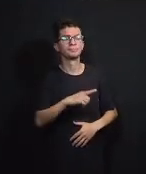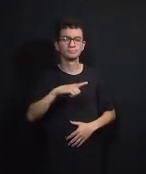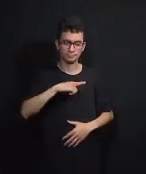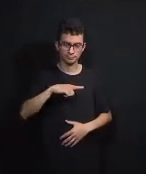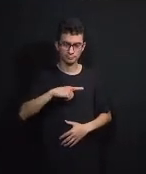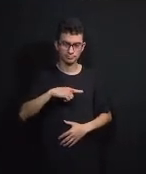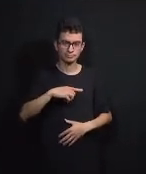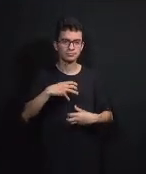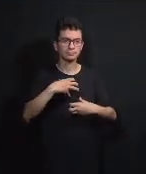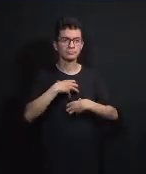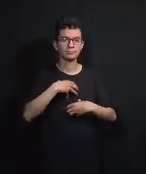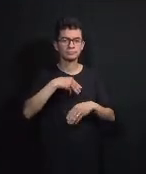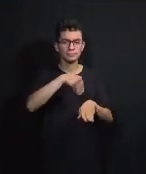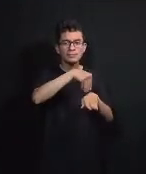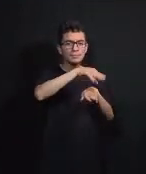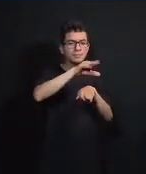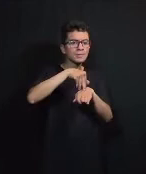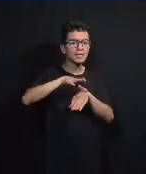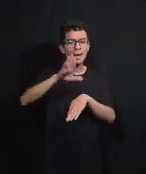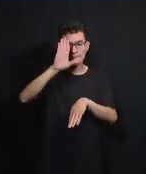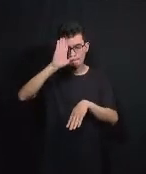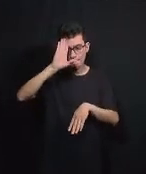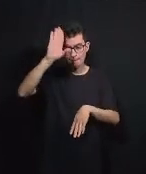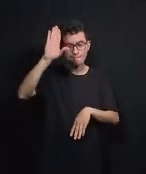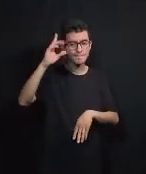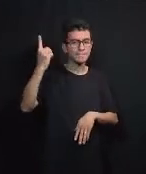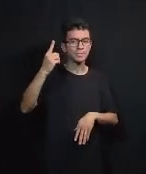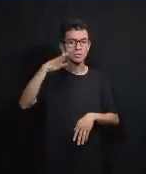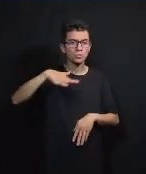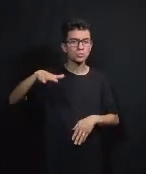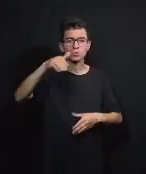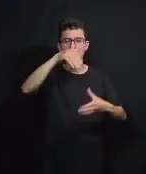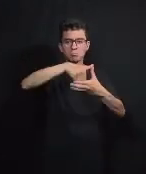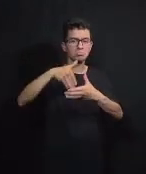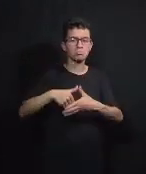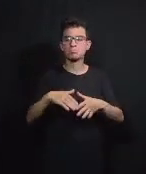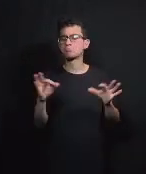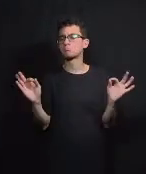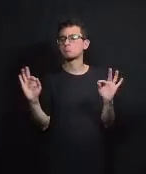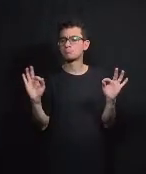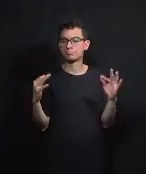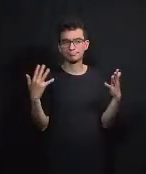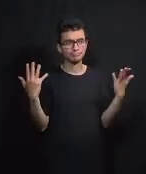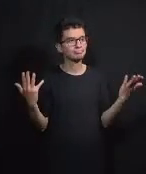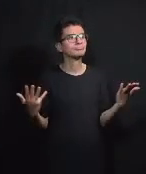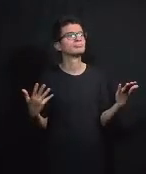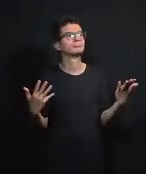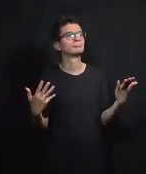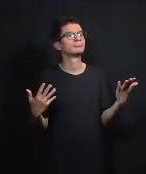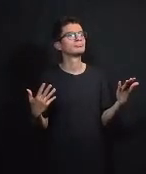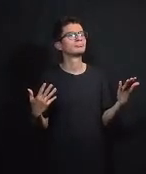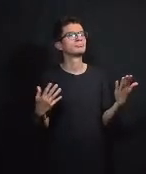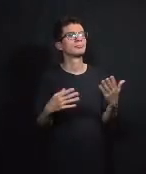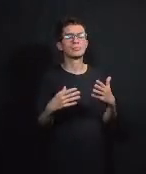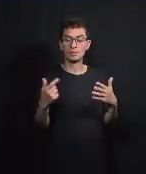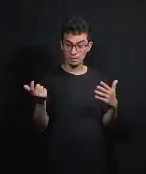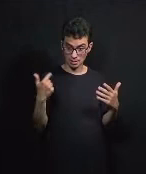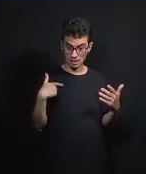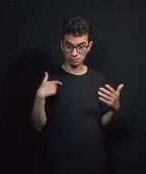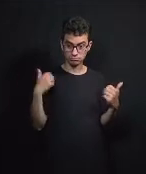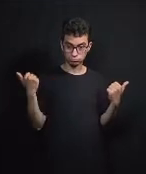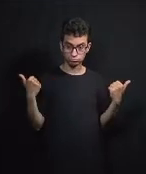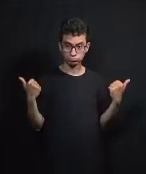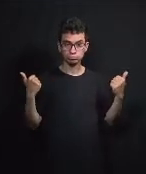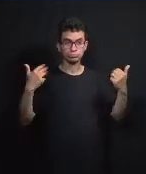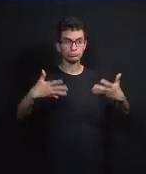maior pecado dos democratas da esquerda, dos que não são de esquerda, mas são democratas? E aí eu falo, ó, bem à vontade,